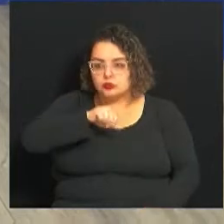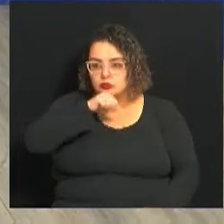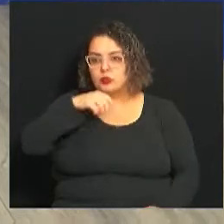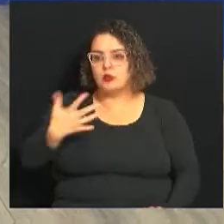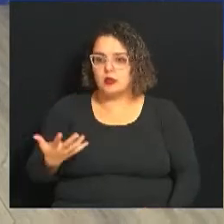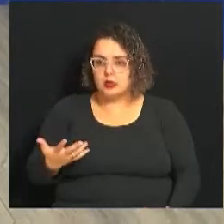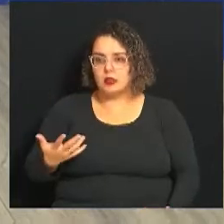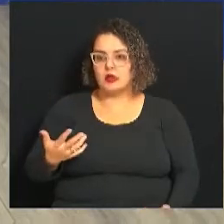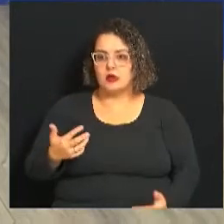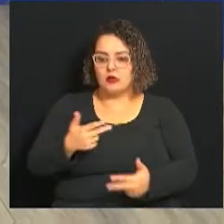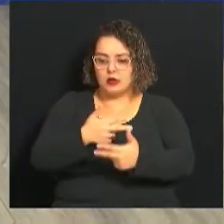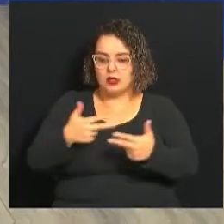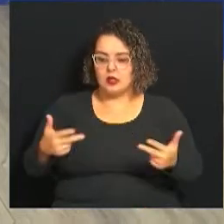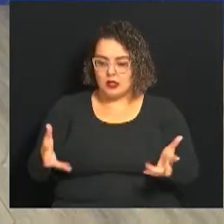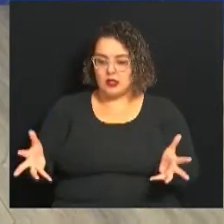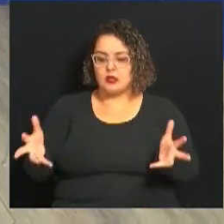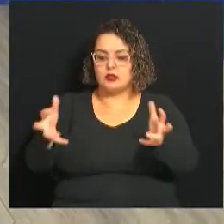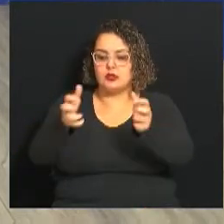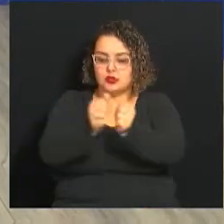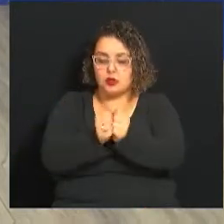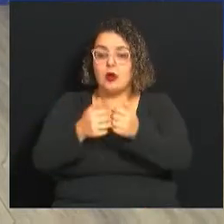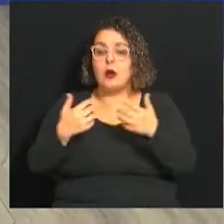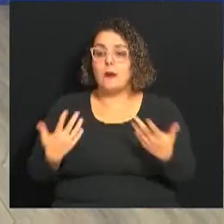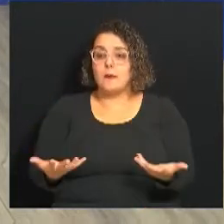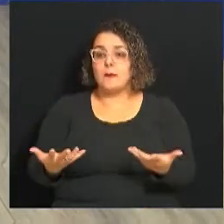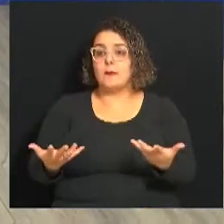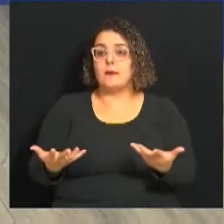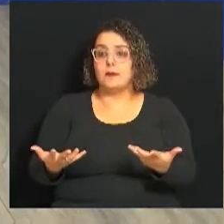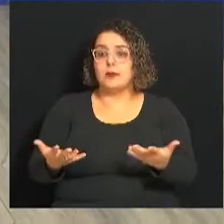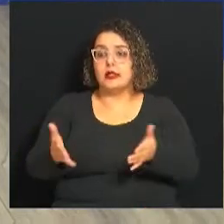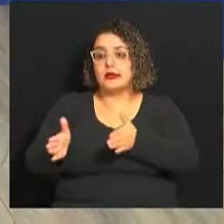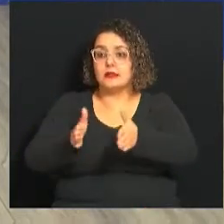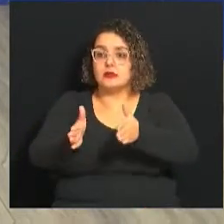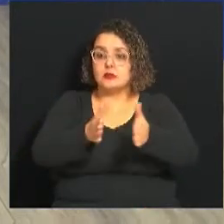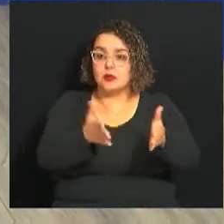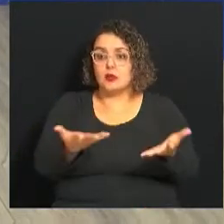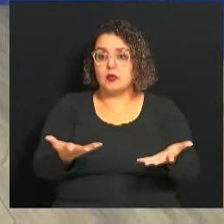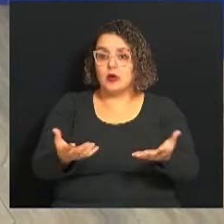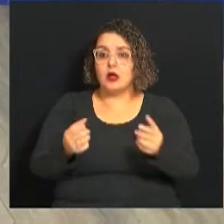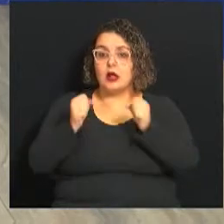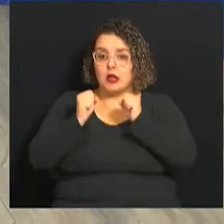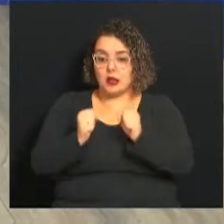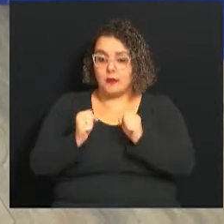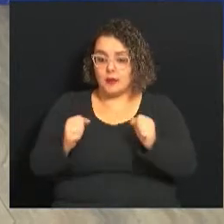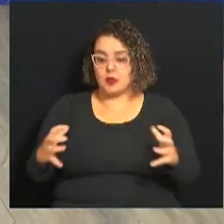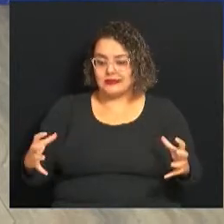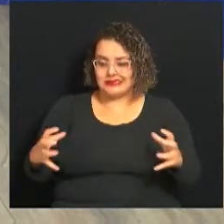elas caminham juntas. Mas em alguns momentos elas podem ali se chocar?